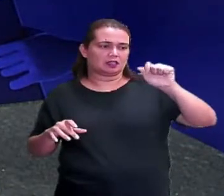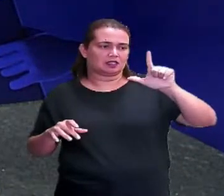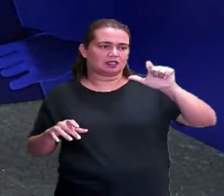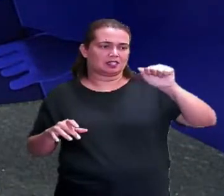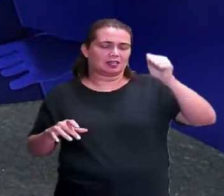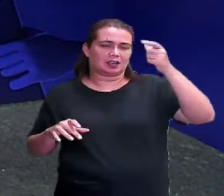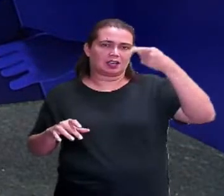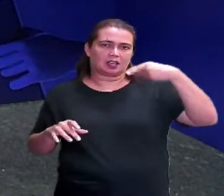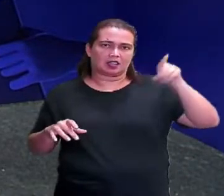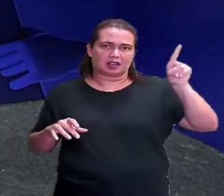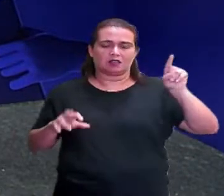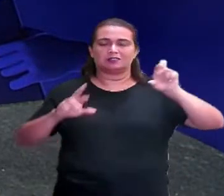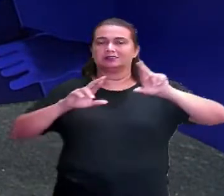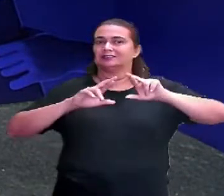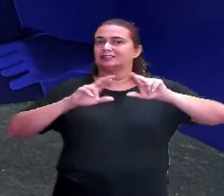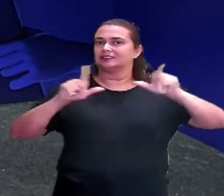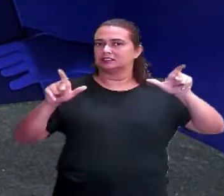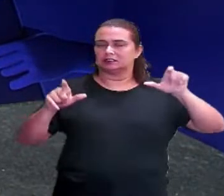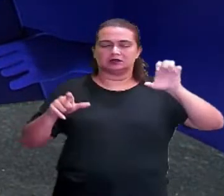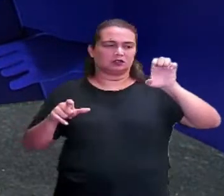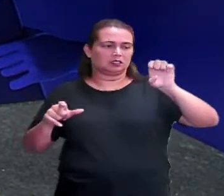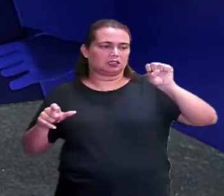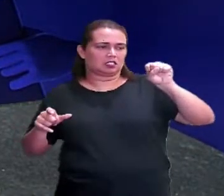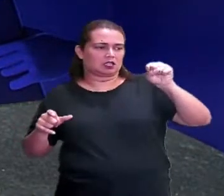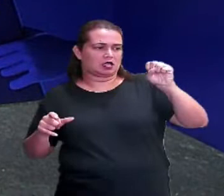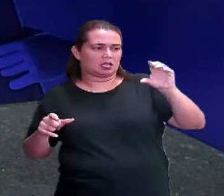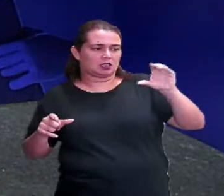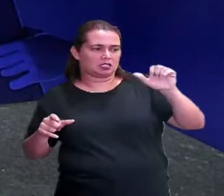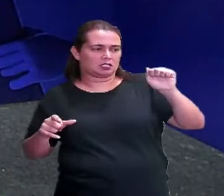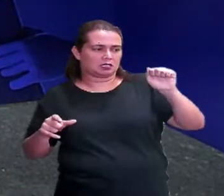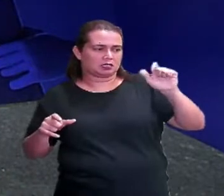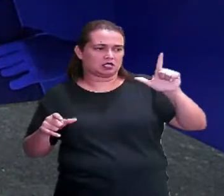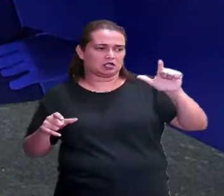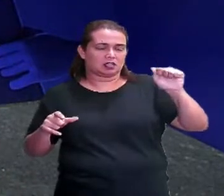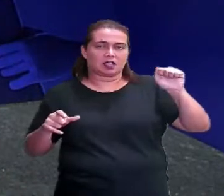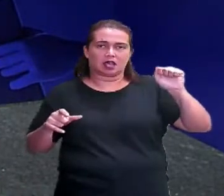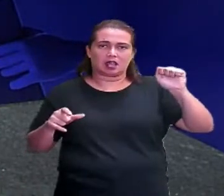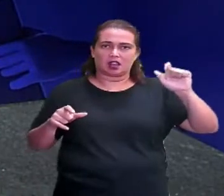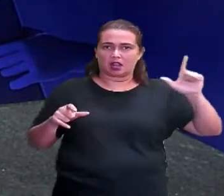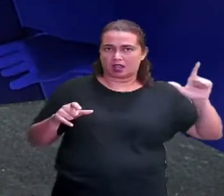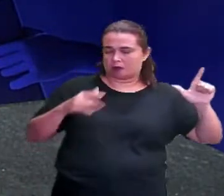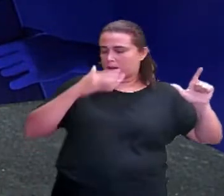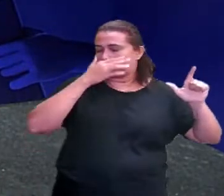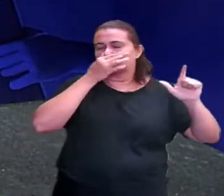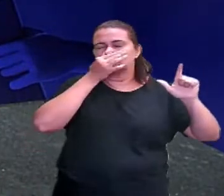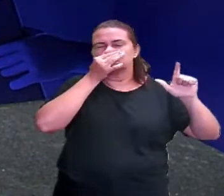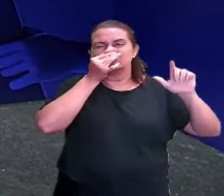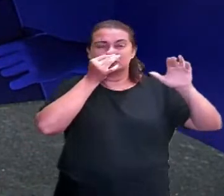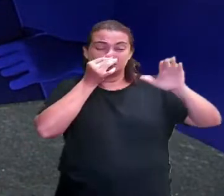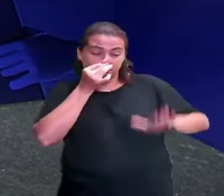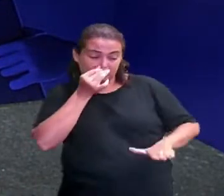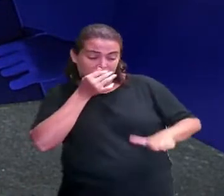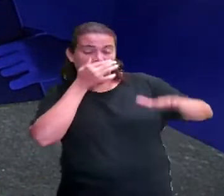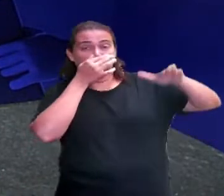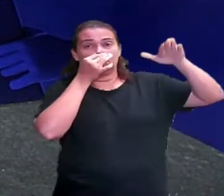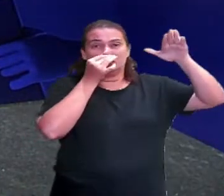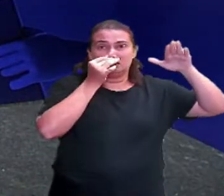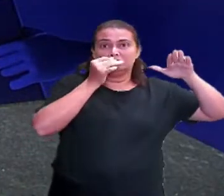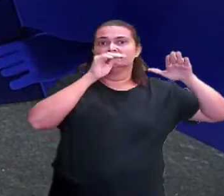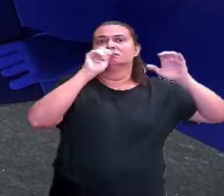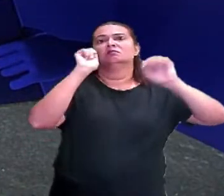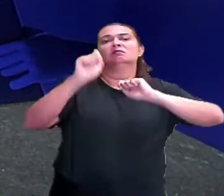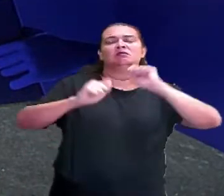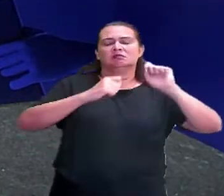não existe. Baixo escalão ou alto escalão pode se referir a uma função, a um cargo